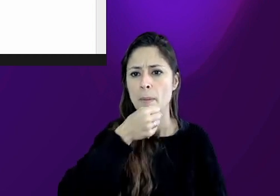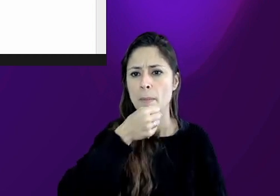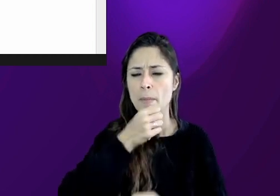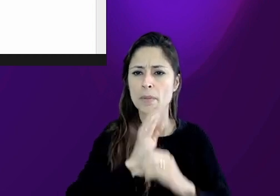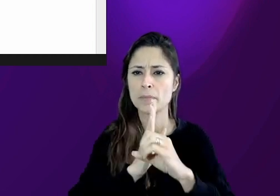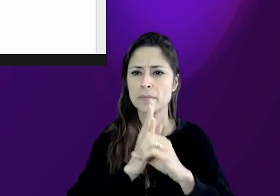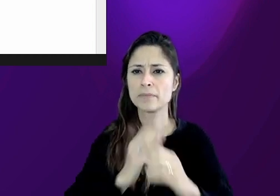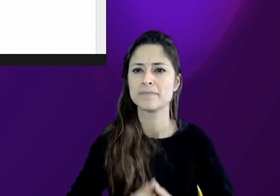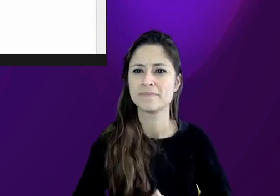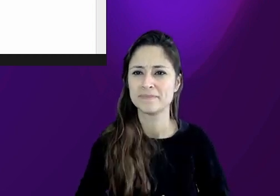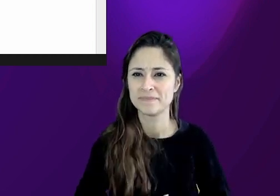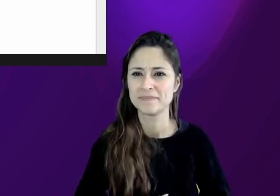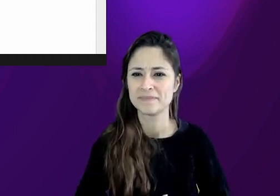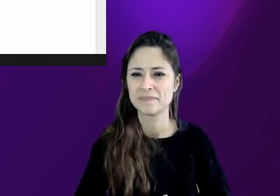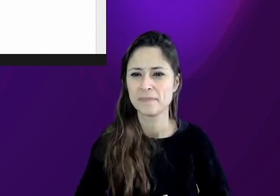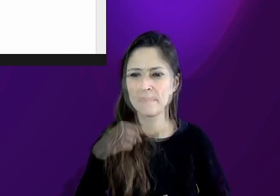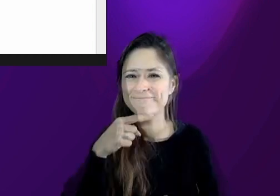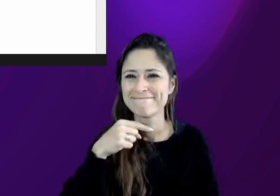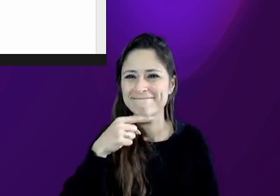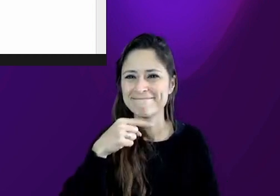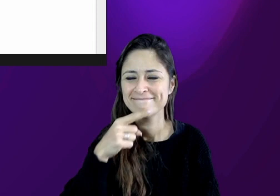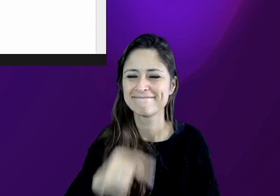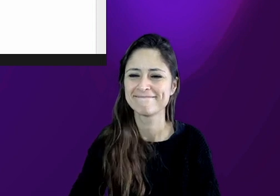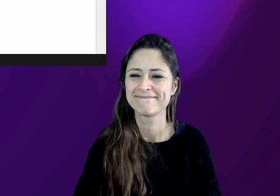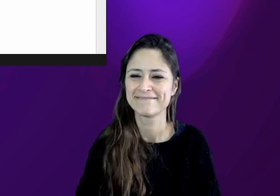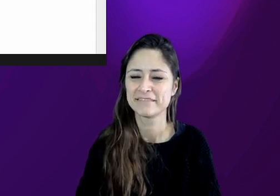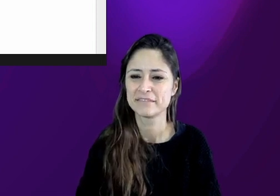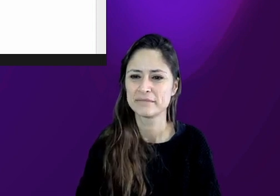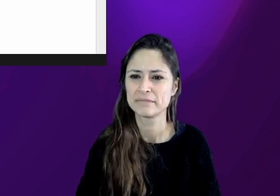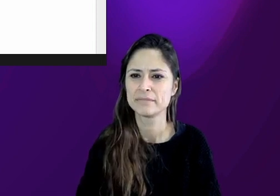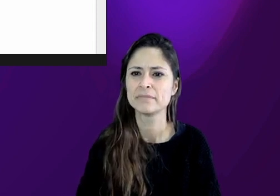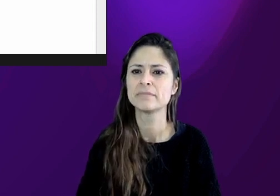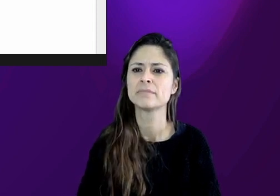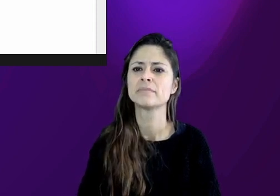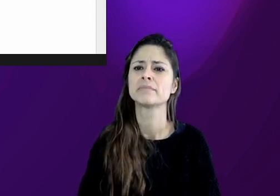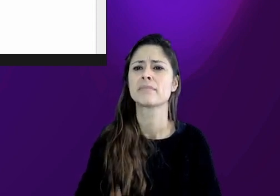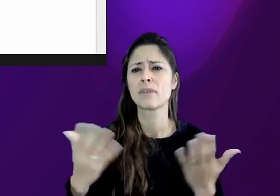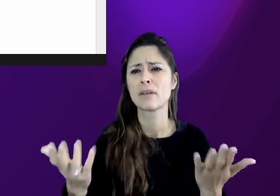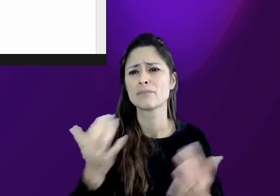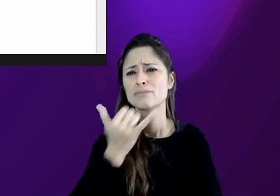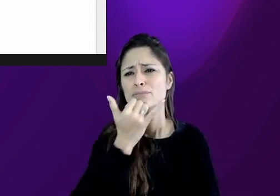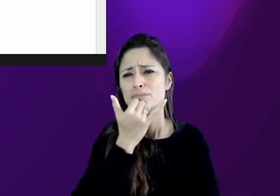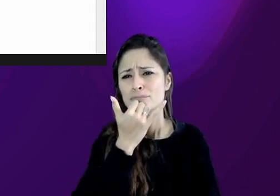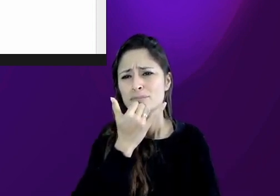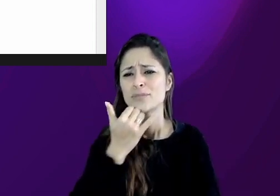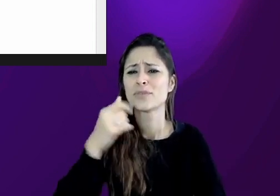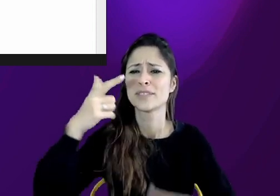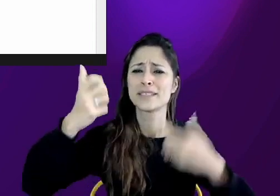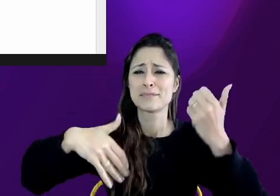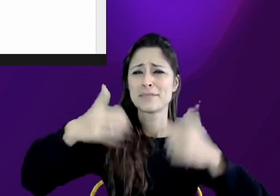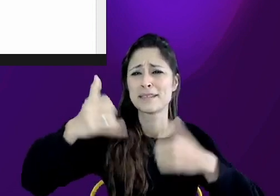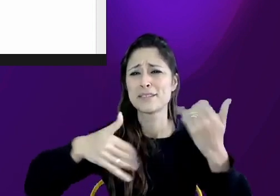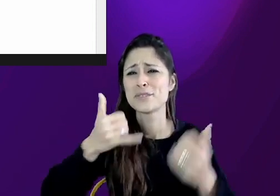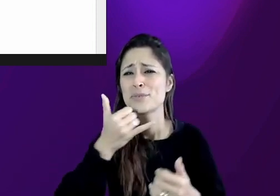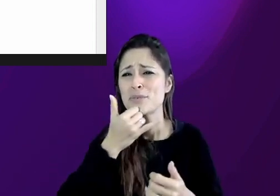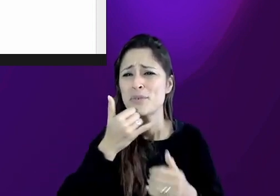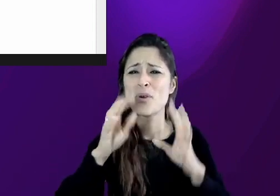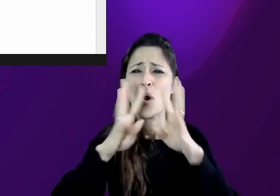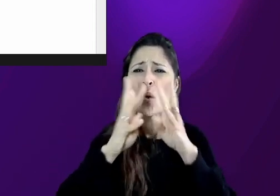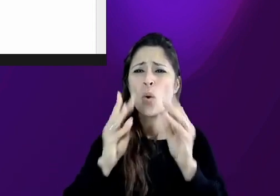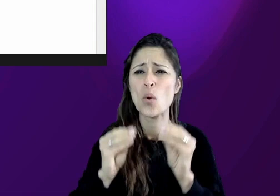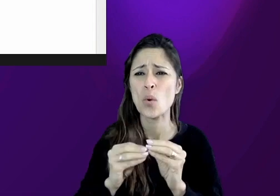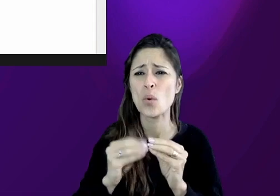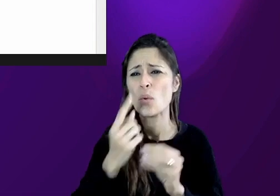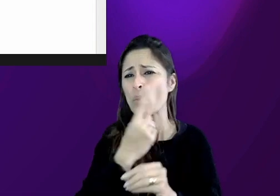Dani, sumiu seu áudio. Tá bom, Dani, infelizmente você conseguiu dar seu recado, a gente não conseguiu ouvir seu